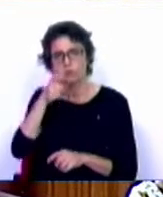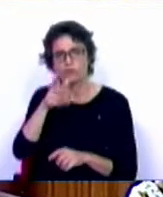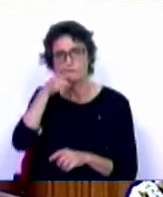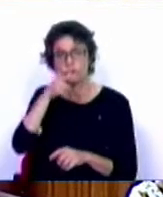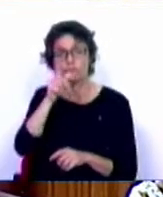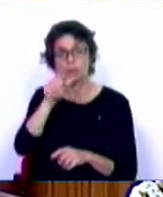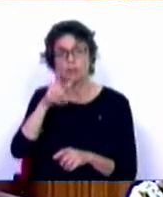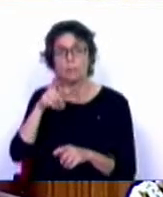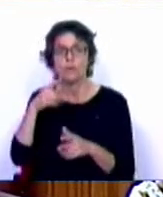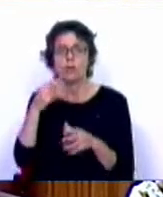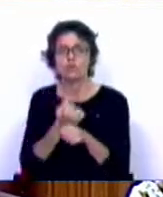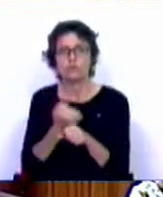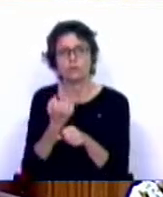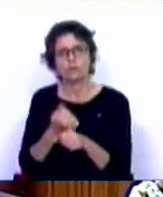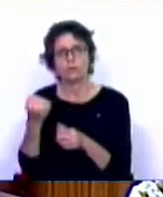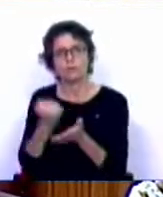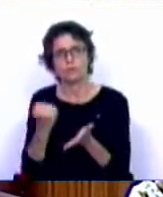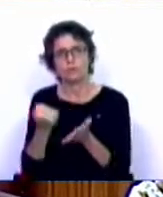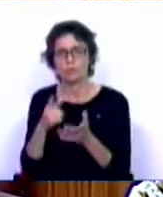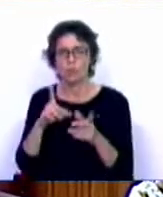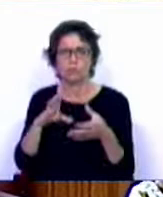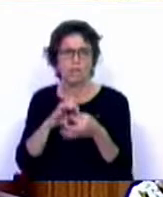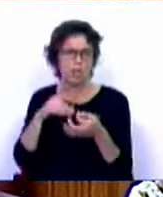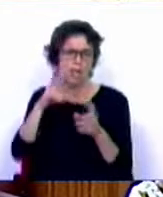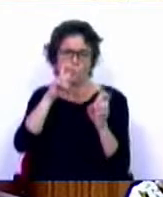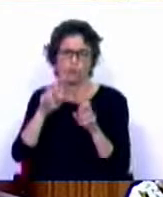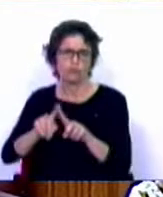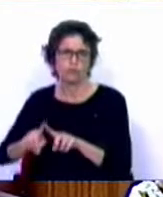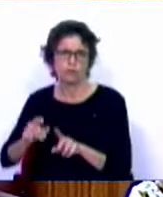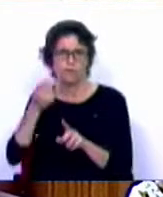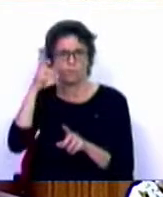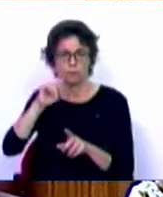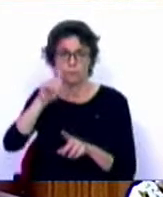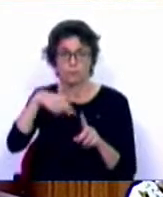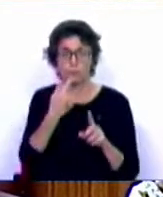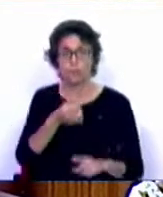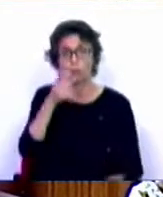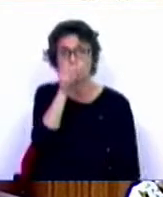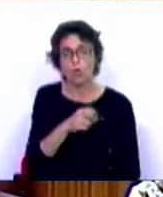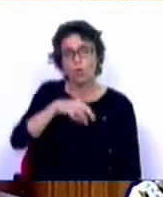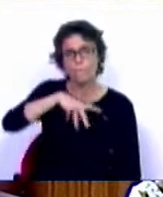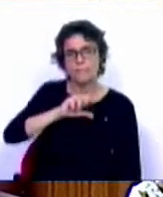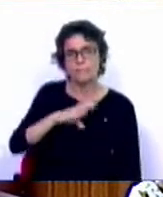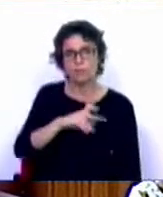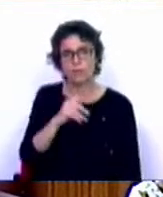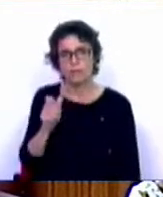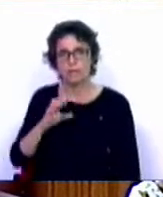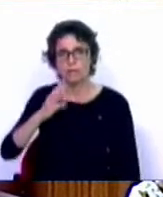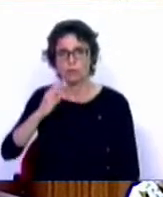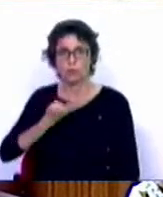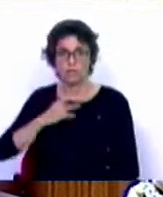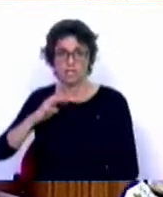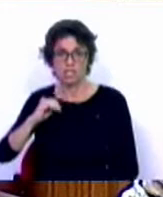de imigração e passaportes e outros relacionados com estrangeiros. Com Marcelo Caetano nasceu a DGS, ou seja, a mesma coisa